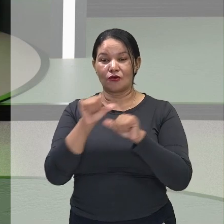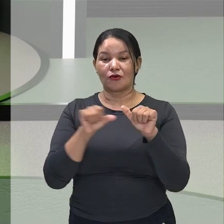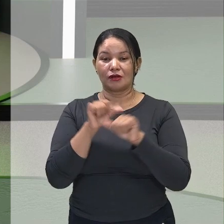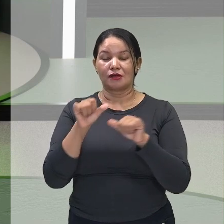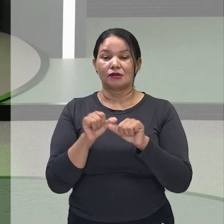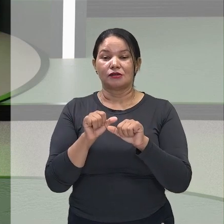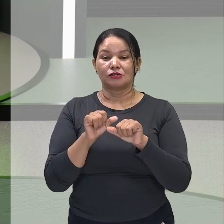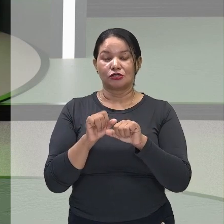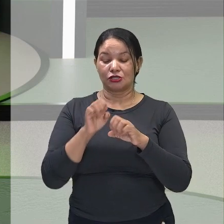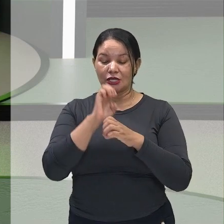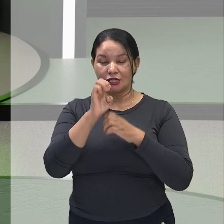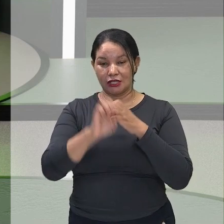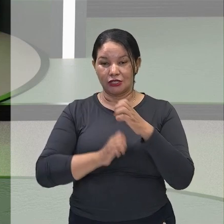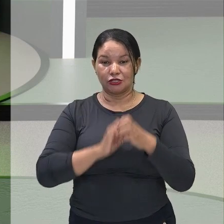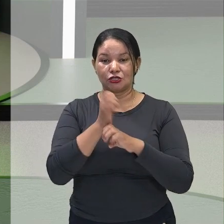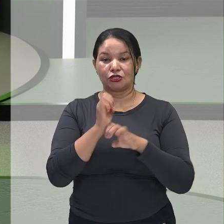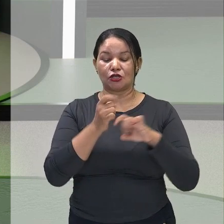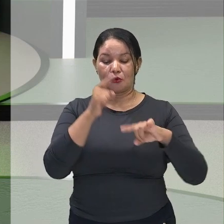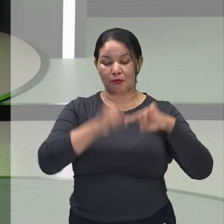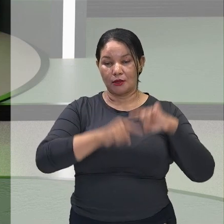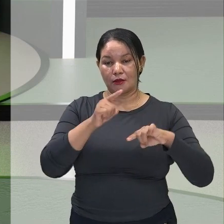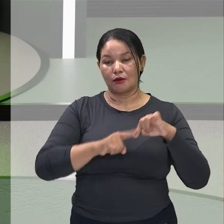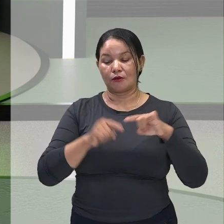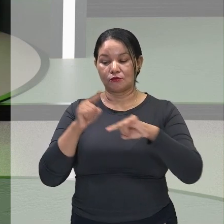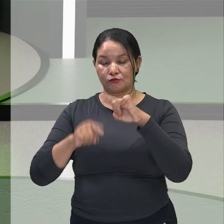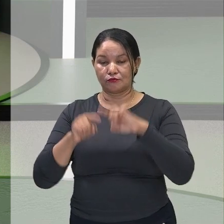corpos, enquanto que a temperatura